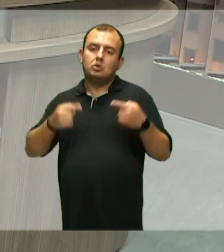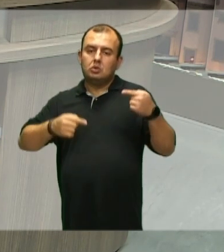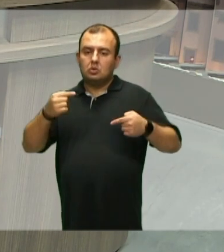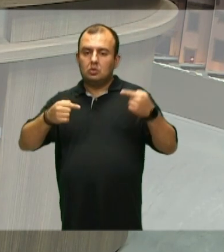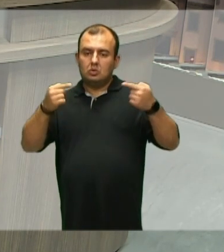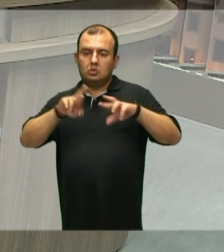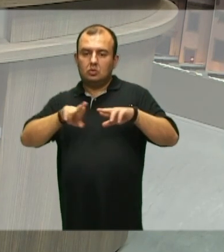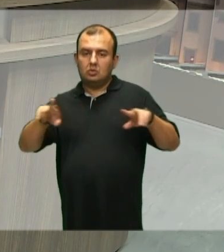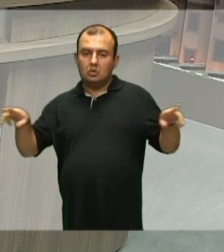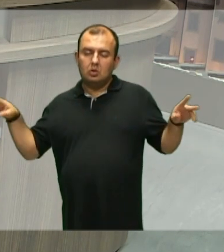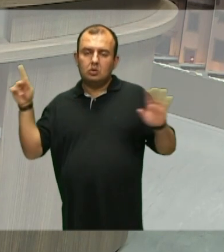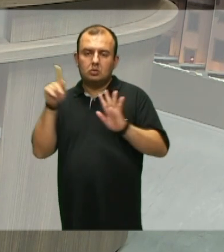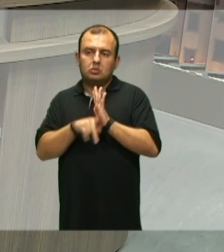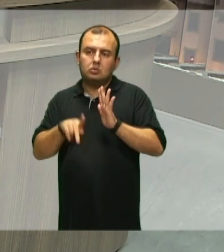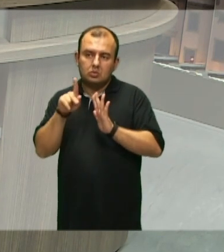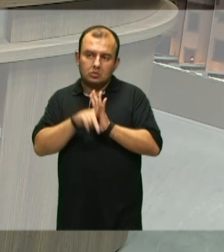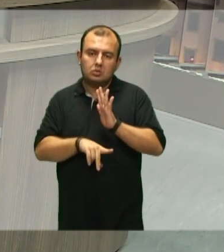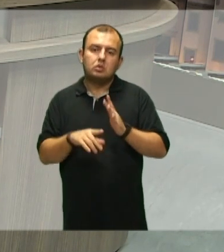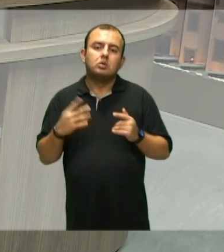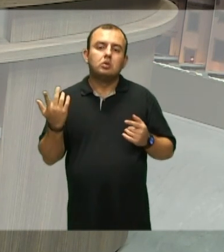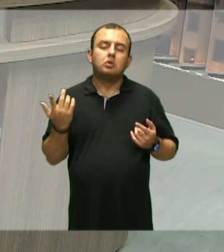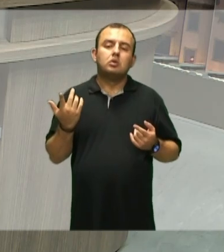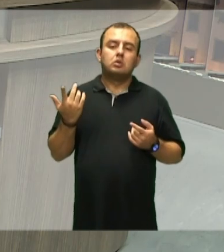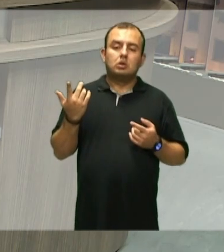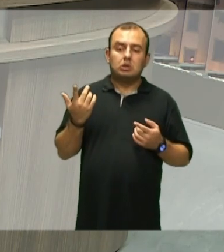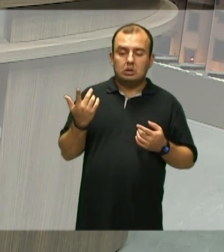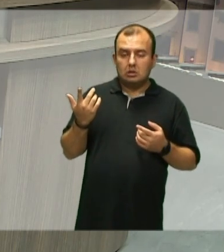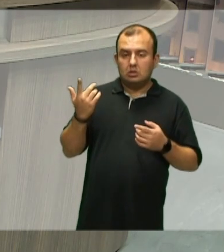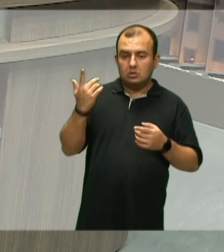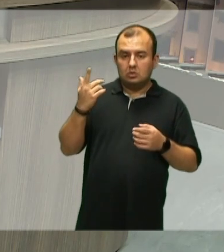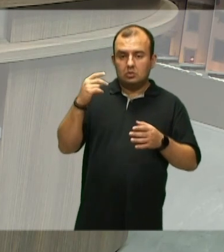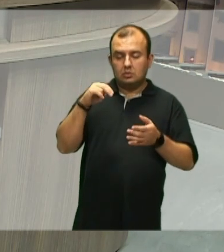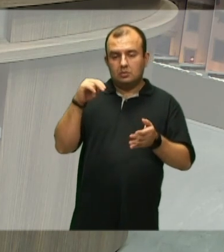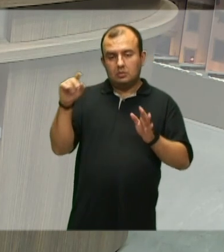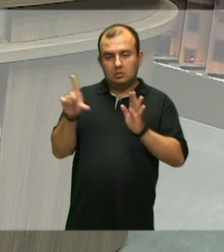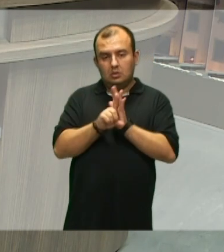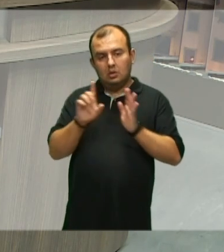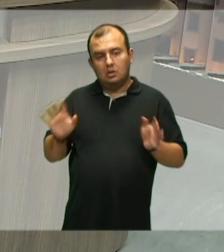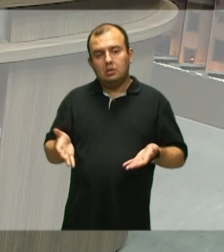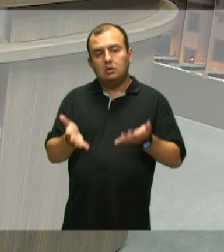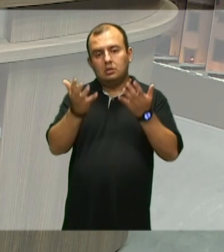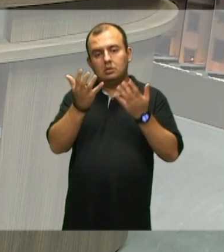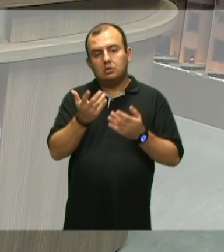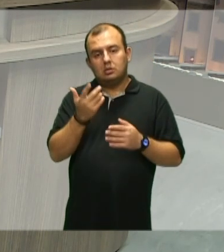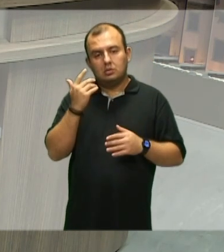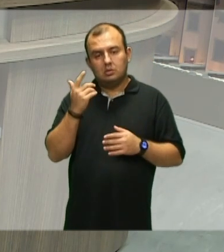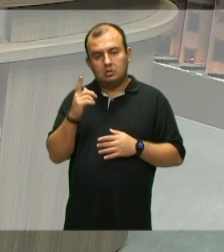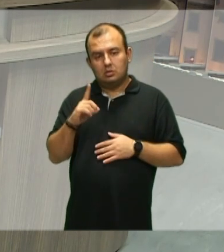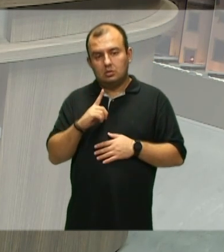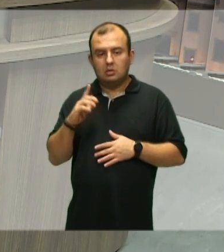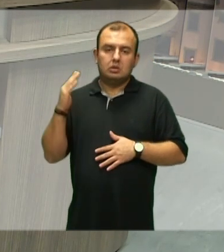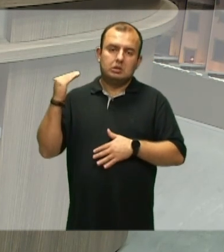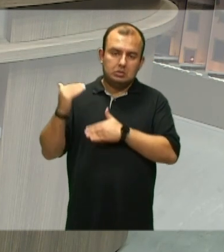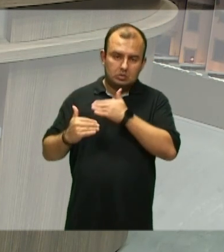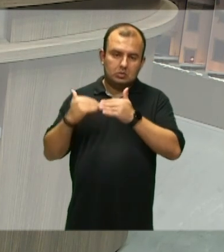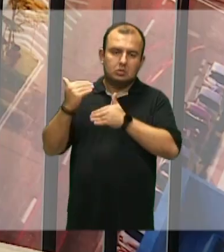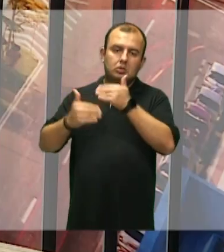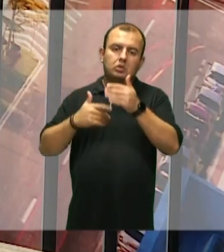com inúmeros outros projetos. E no caso das leis de incentivo, por exemplo... Depois tem um processo